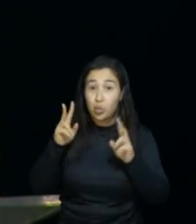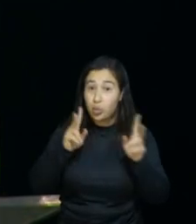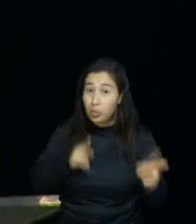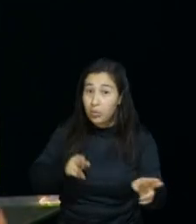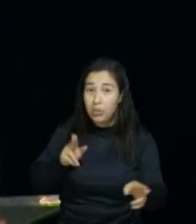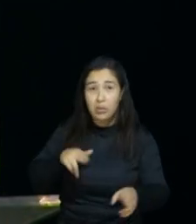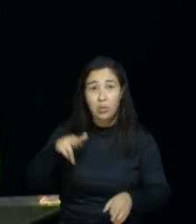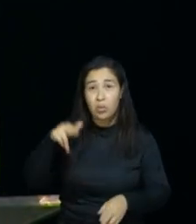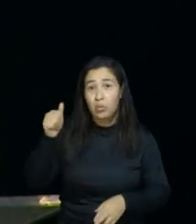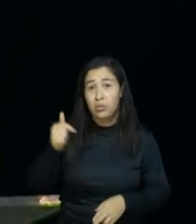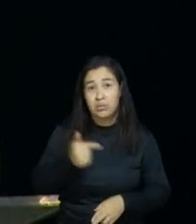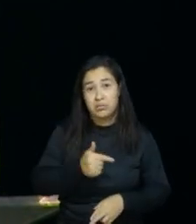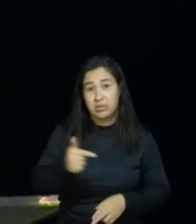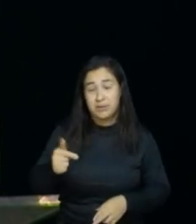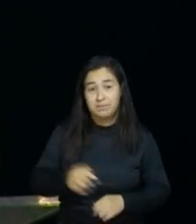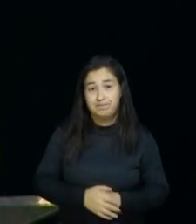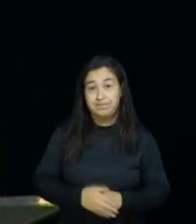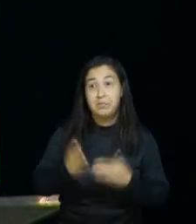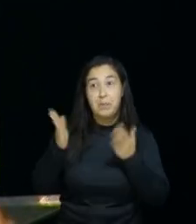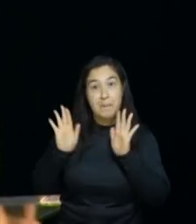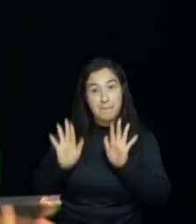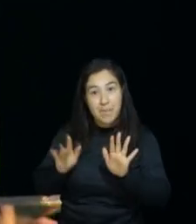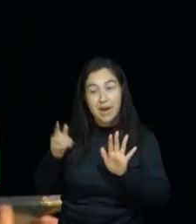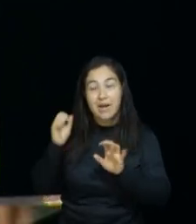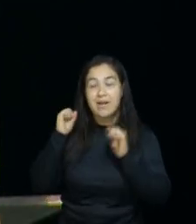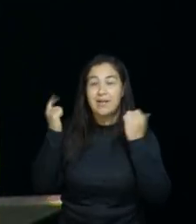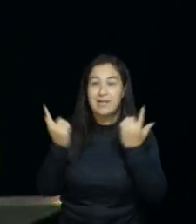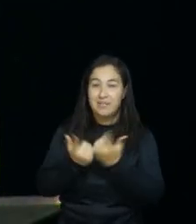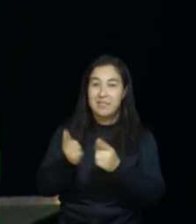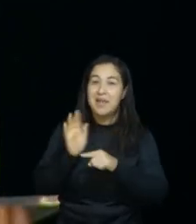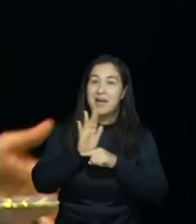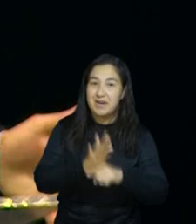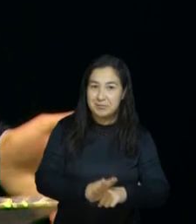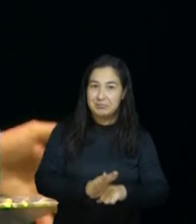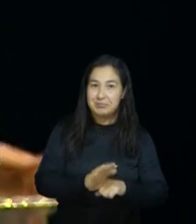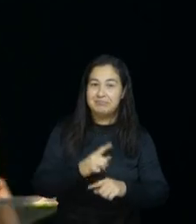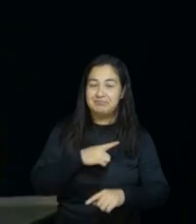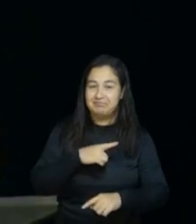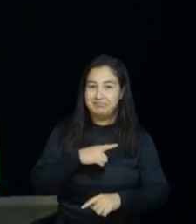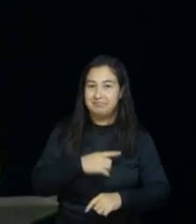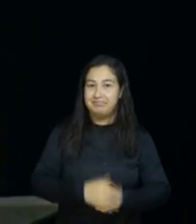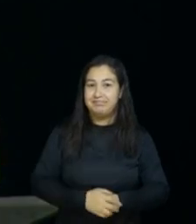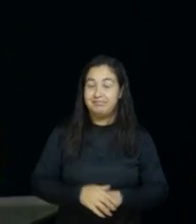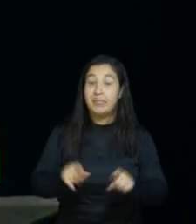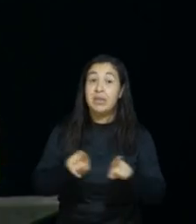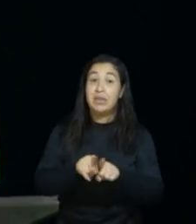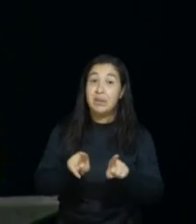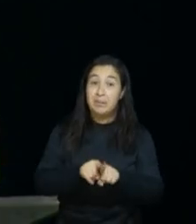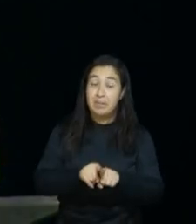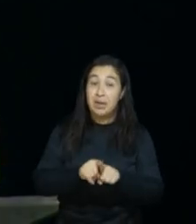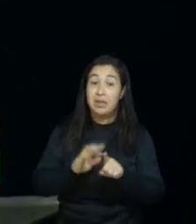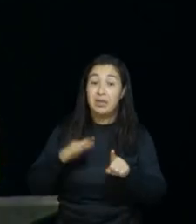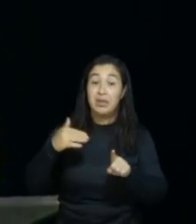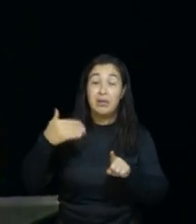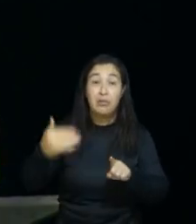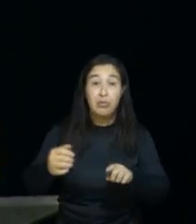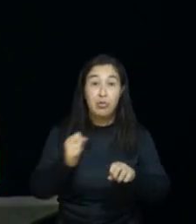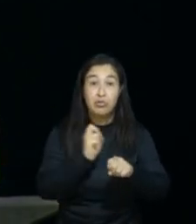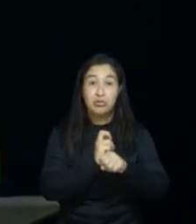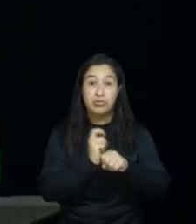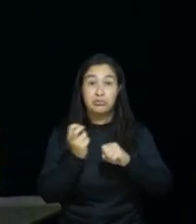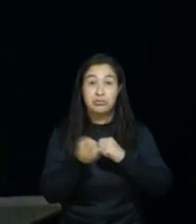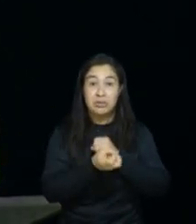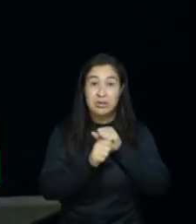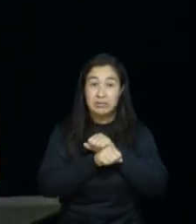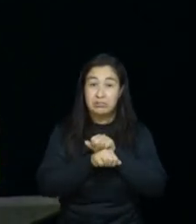estava presente também a Assembleia Legislativa. Nós tivemos a pandemia, que passou por